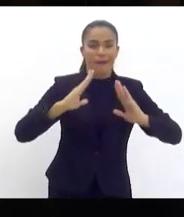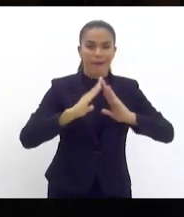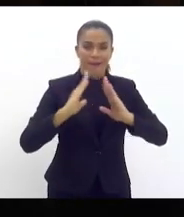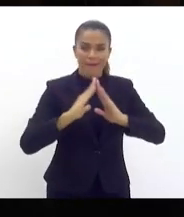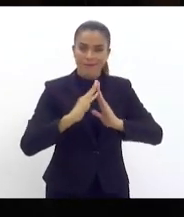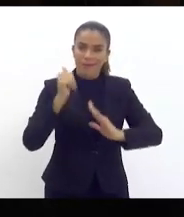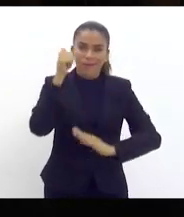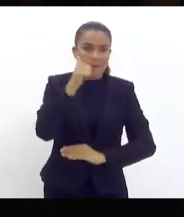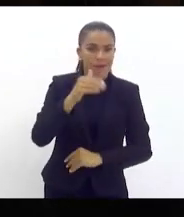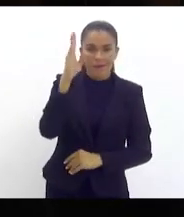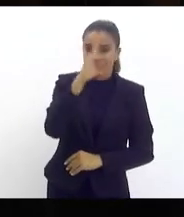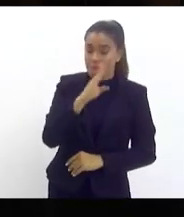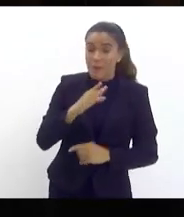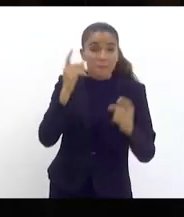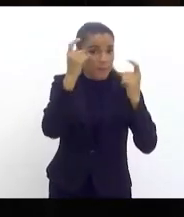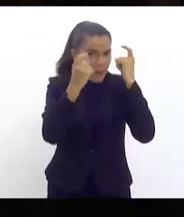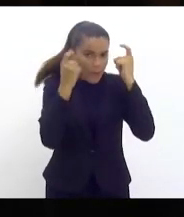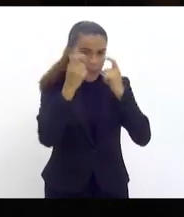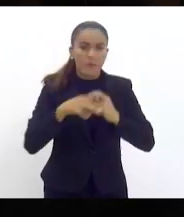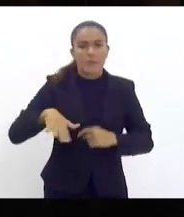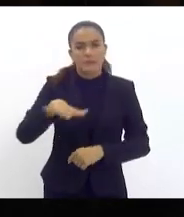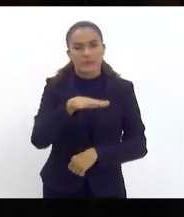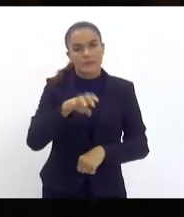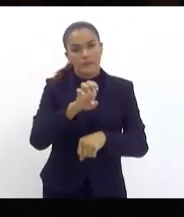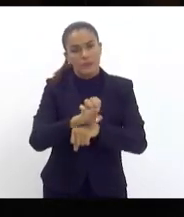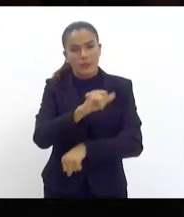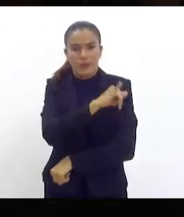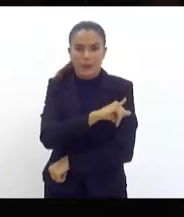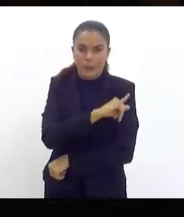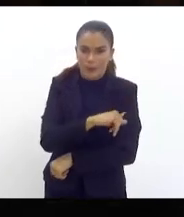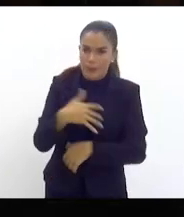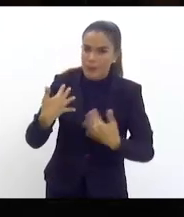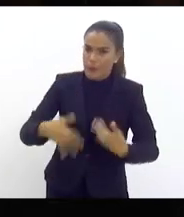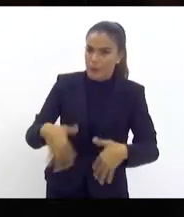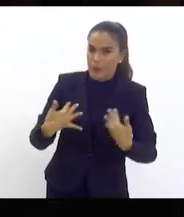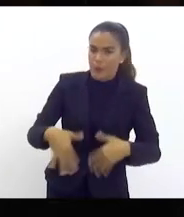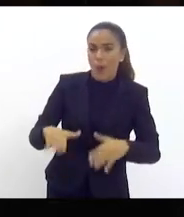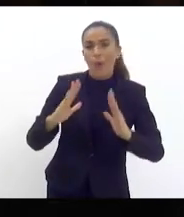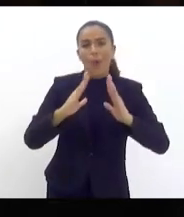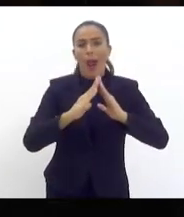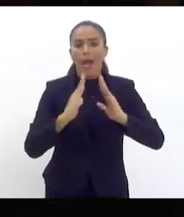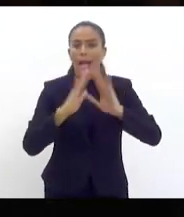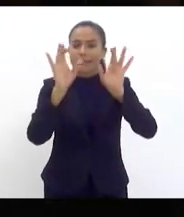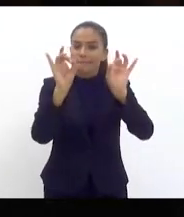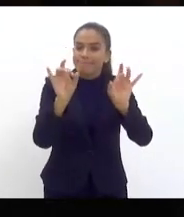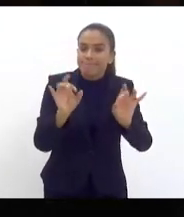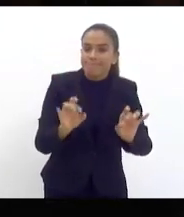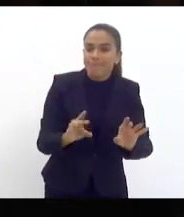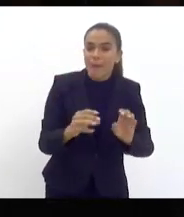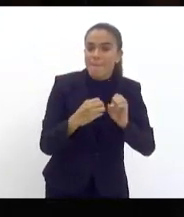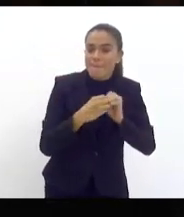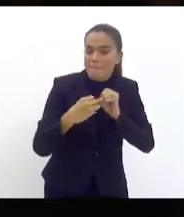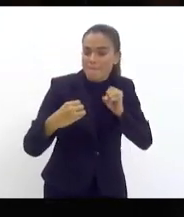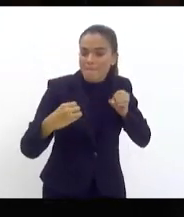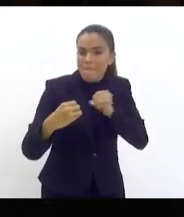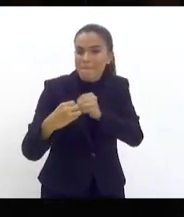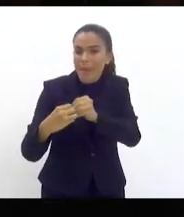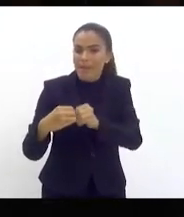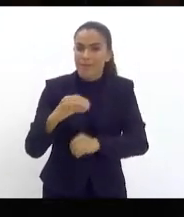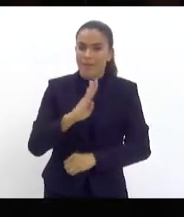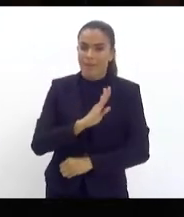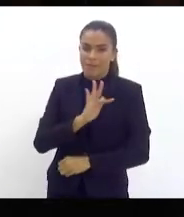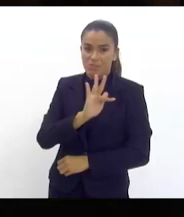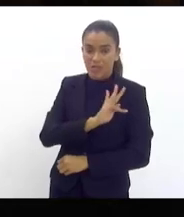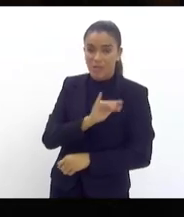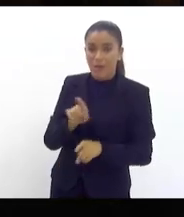justamente preocupada com a situação do Estado do Rio de Janeiro, uma casa, em especial, mais próxima da Baixada, a